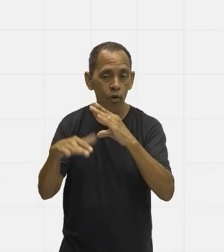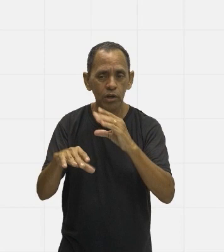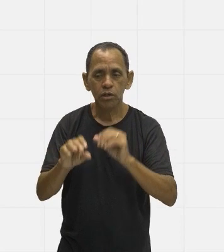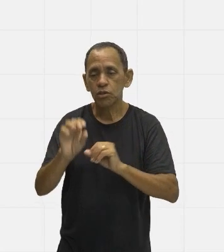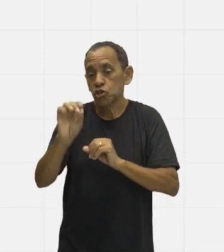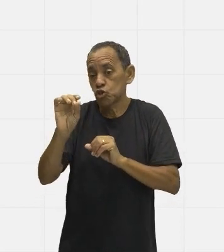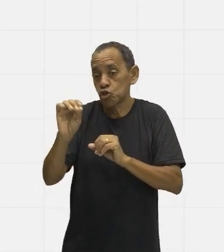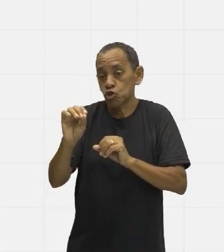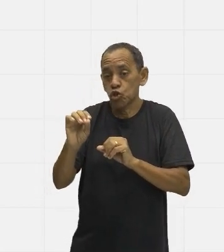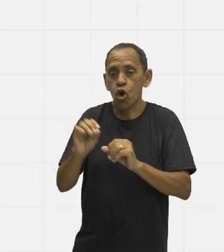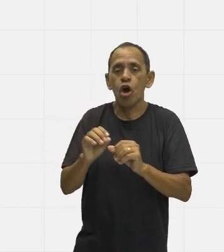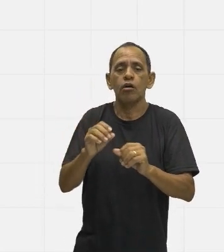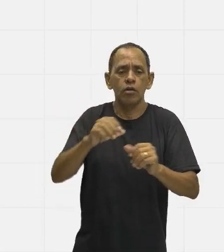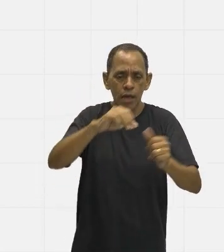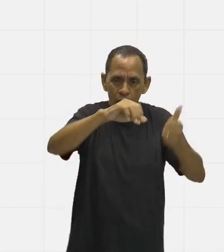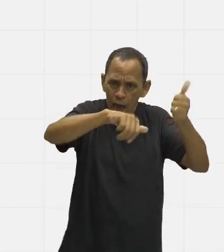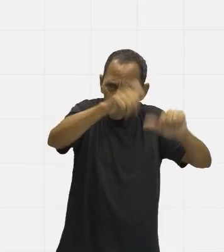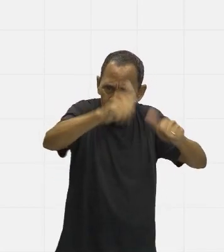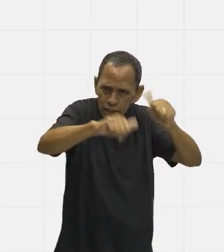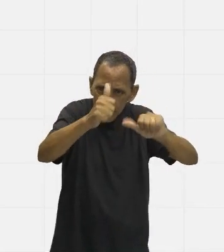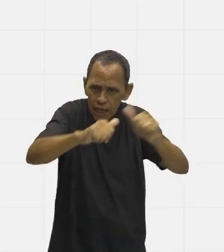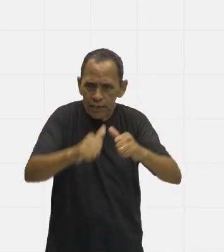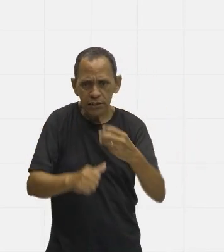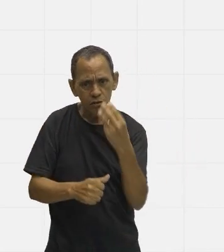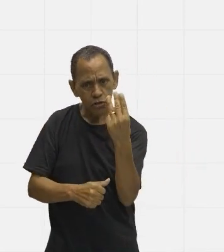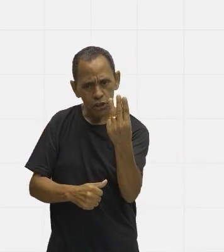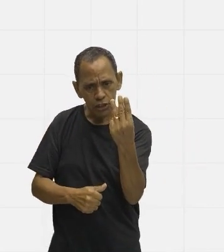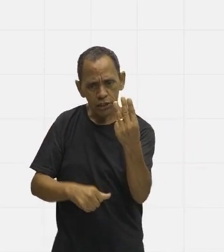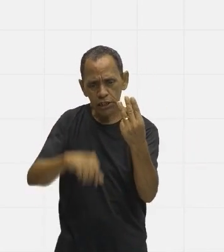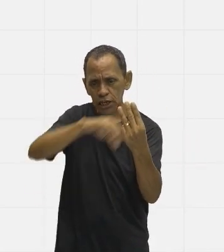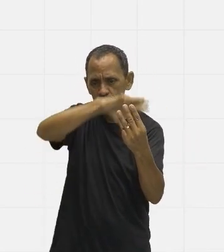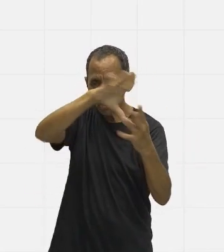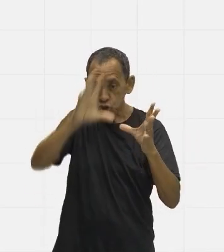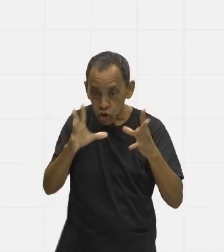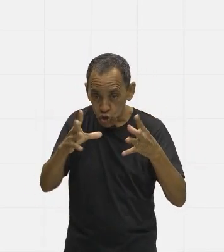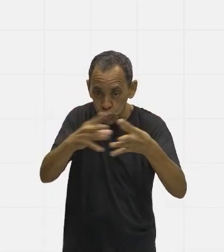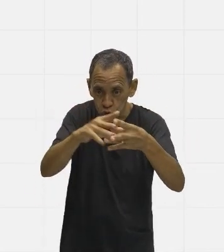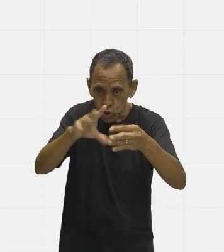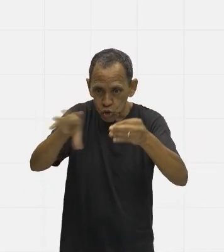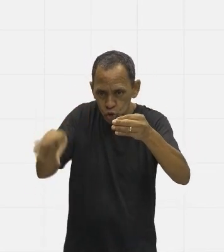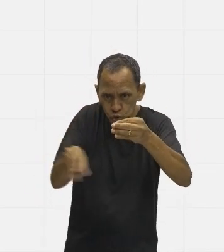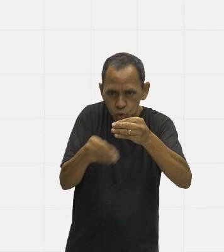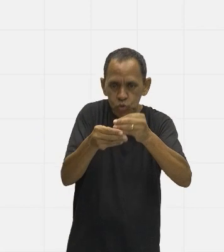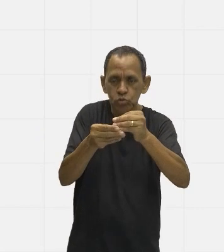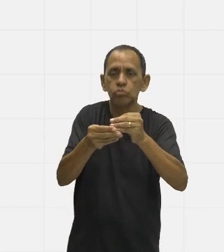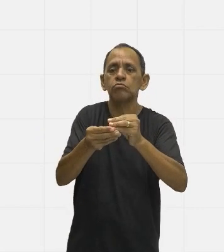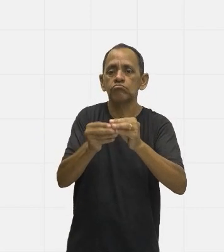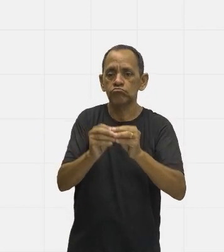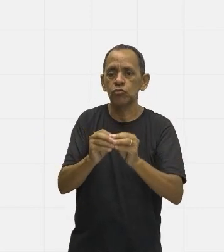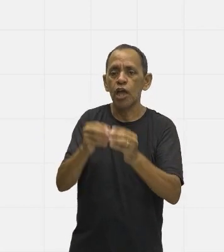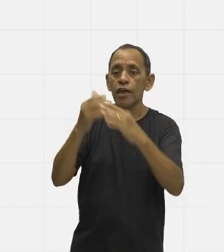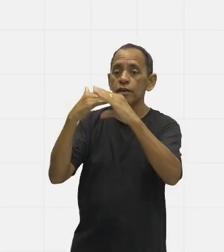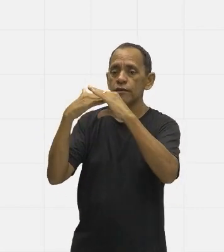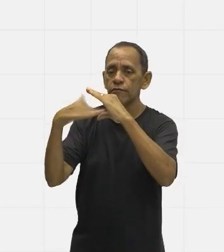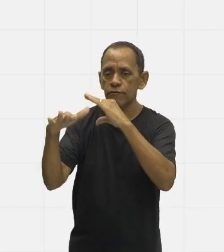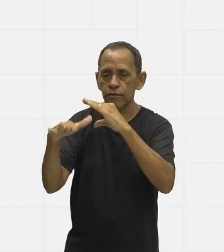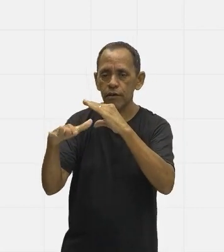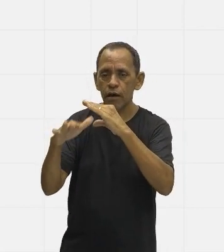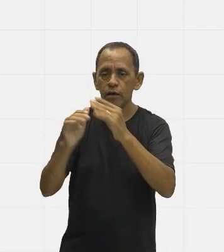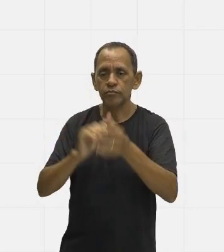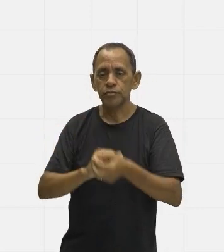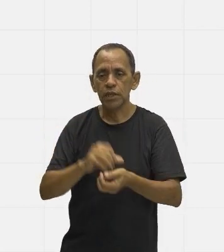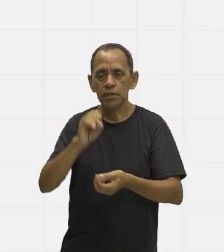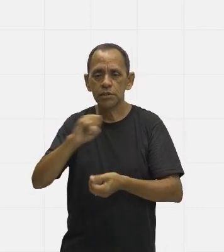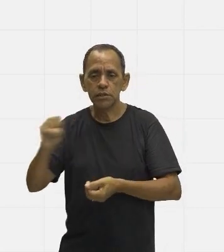aplicação, tá? O link deve ser preenchido aluno por aluno, informação importante, né? Ou seja, se a turma tiver 10